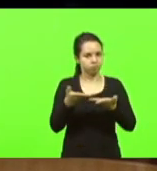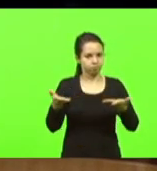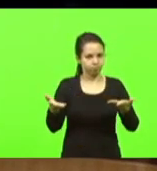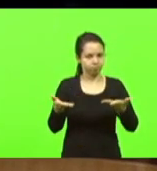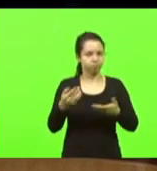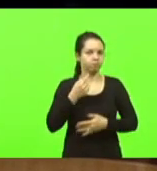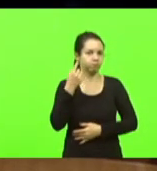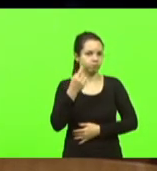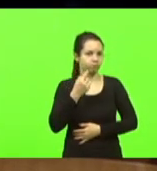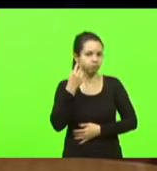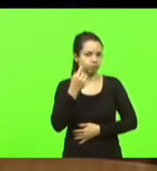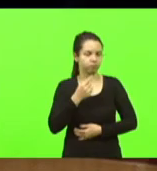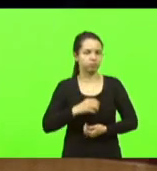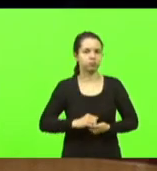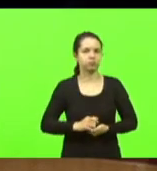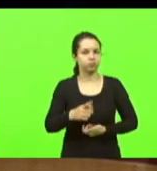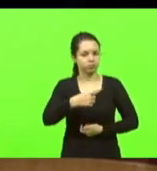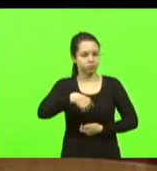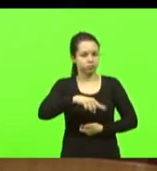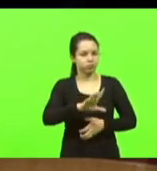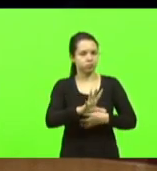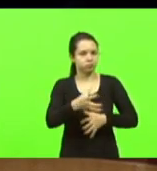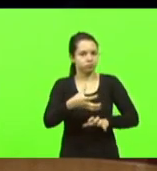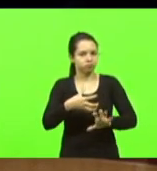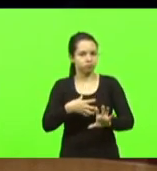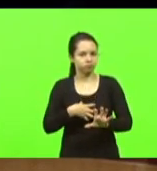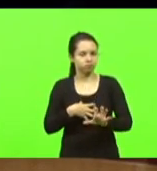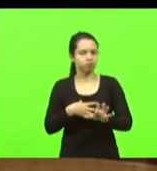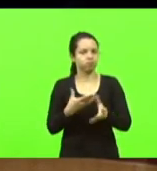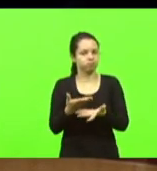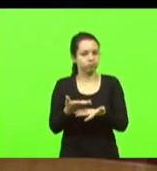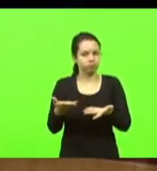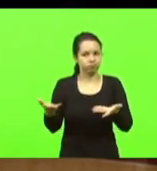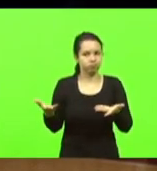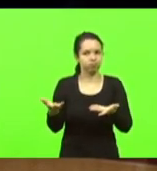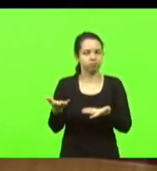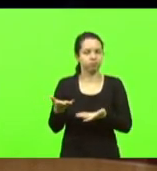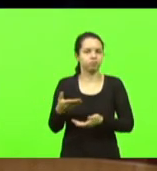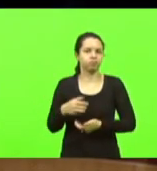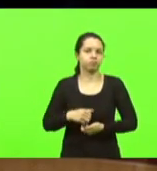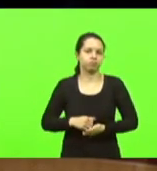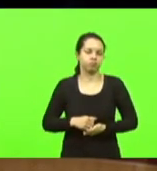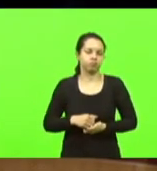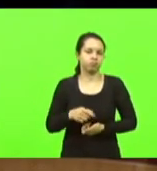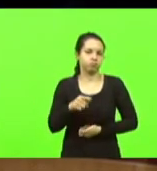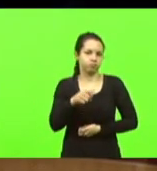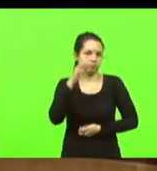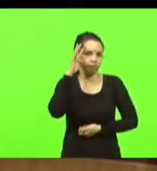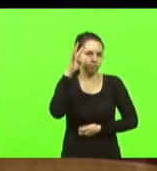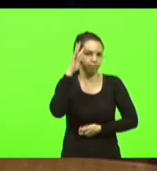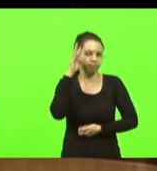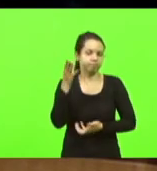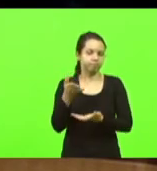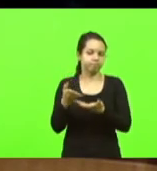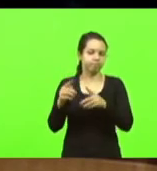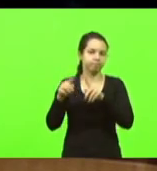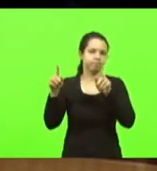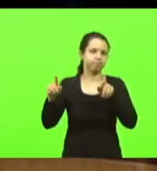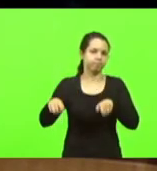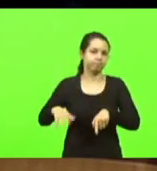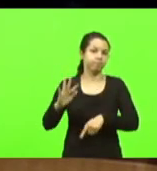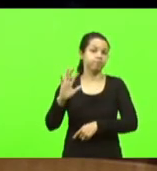para que a gente se sensibilize com essas situações vocês Imaginem um servidor que vier a